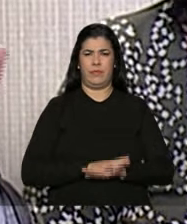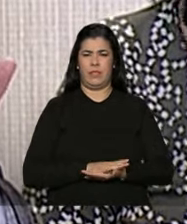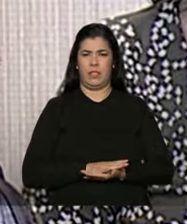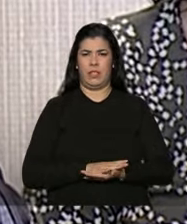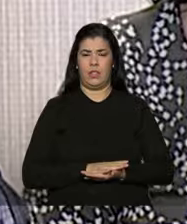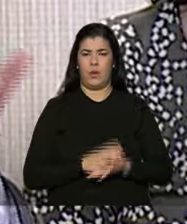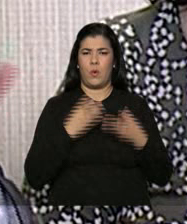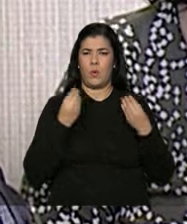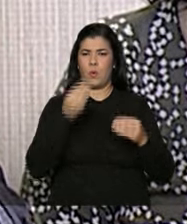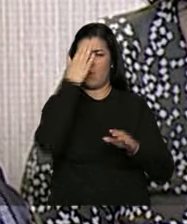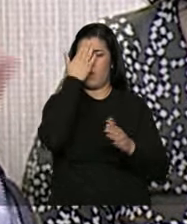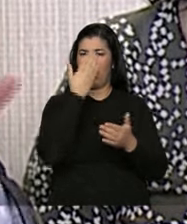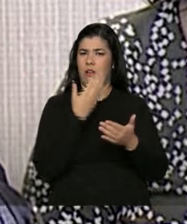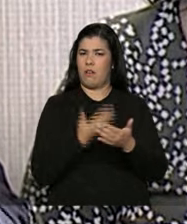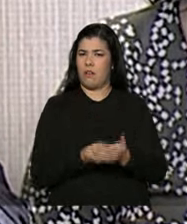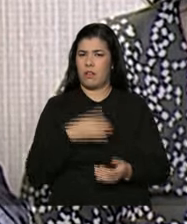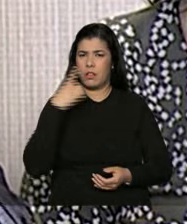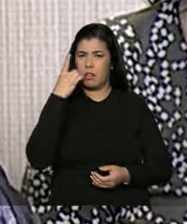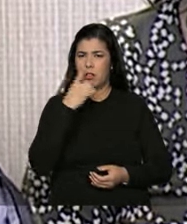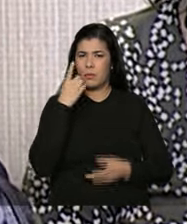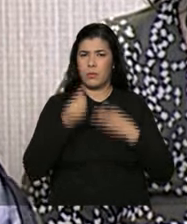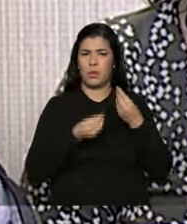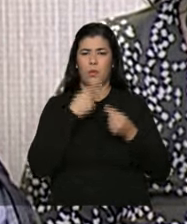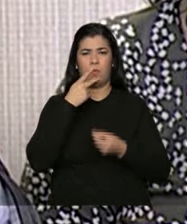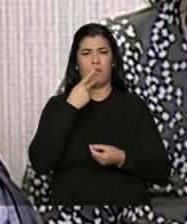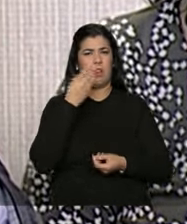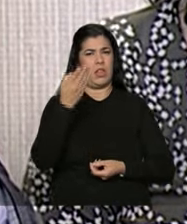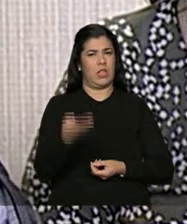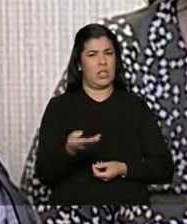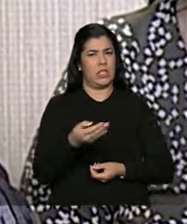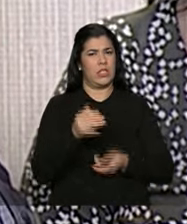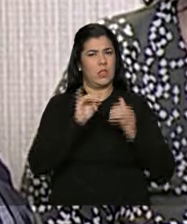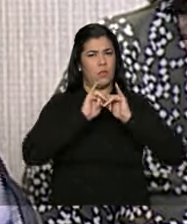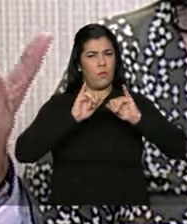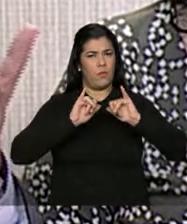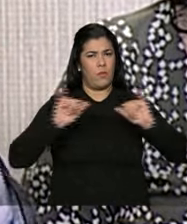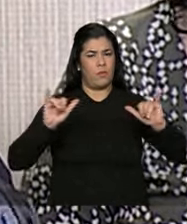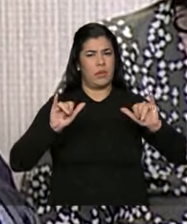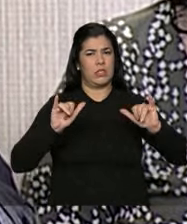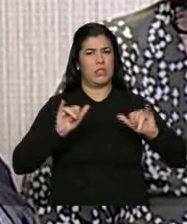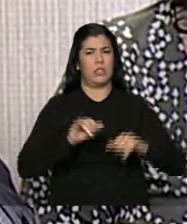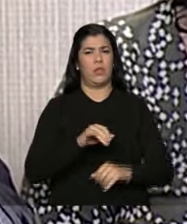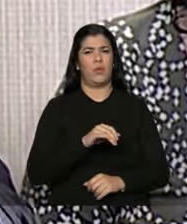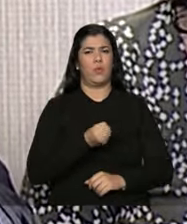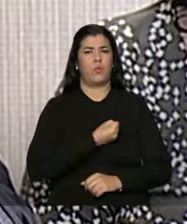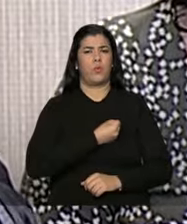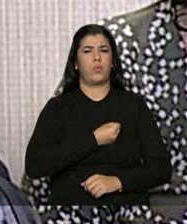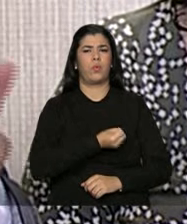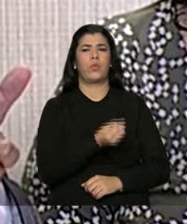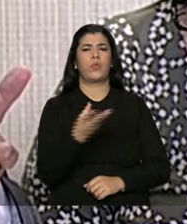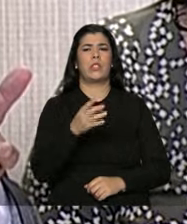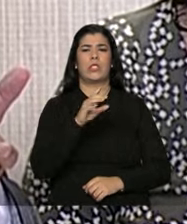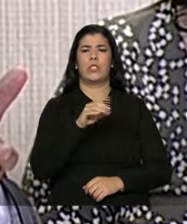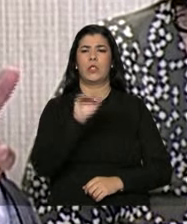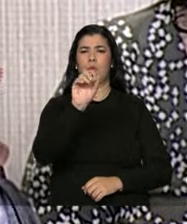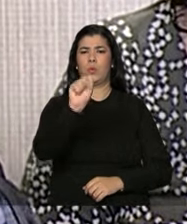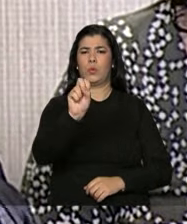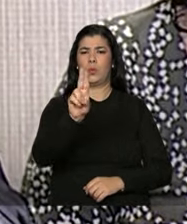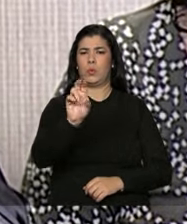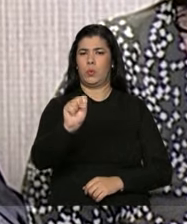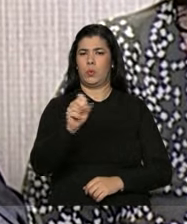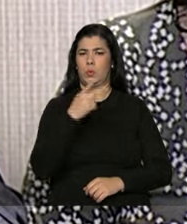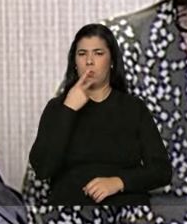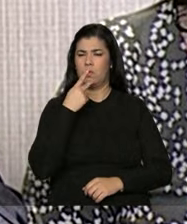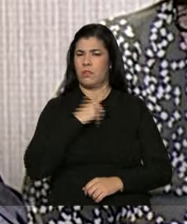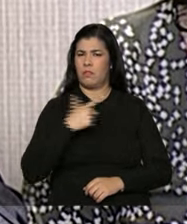É inacreditável, mas um parlamentar disse isso. Os dados do SUS são pura fantasia. Dizer, como é possível que alguém